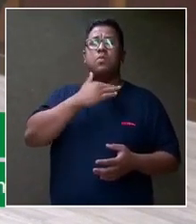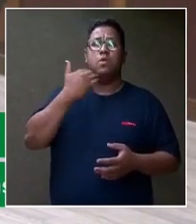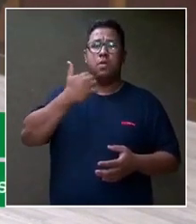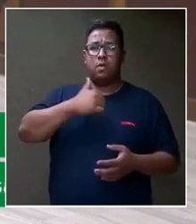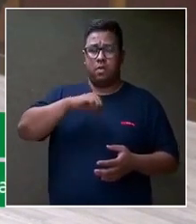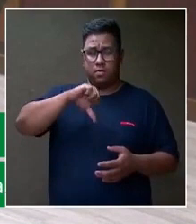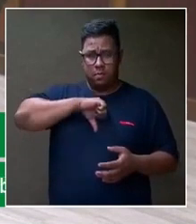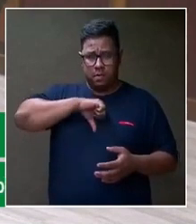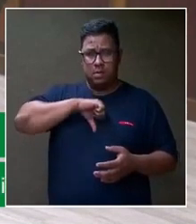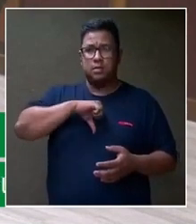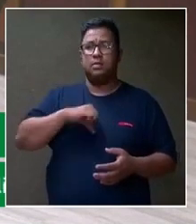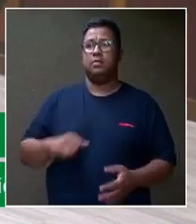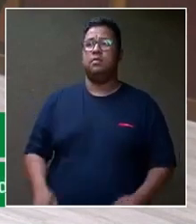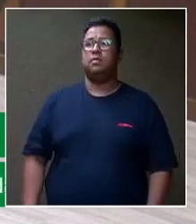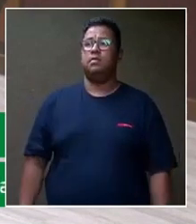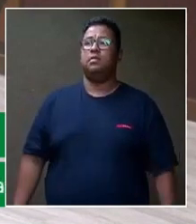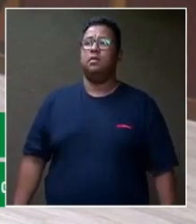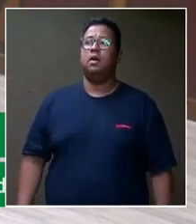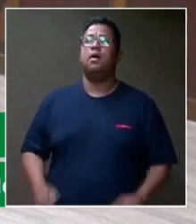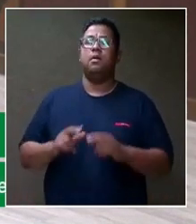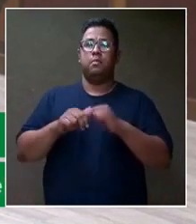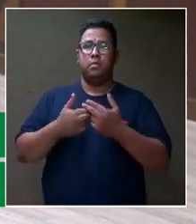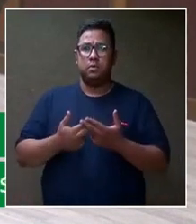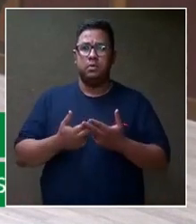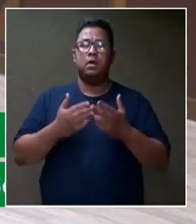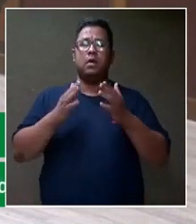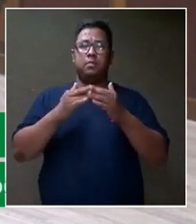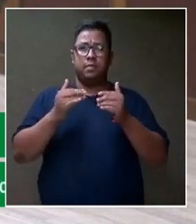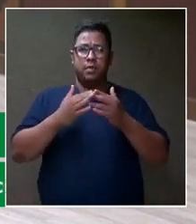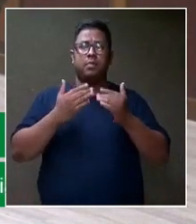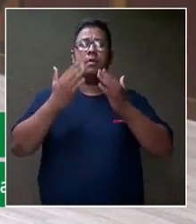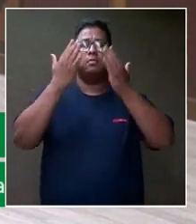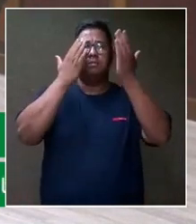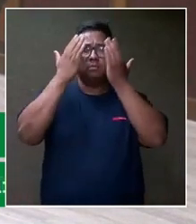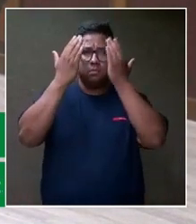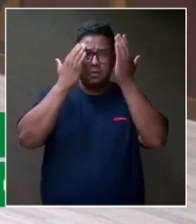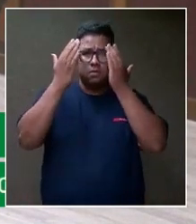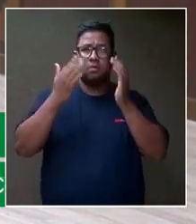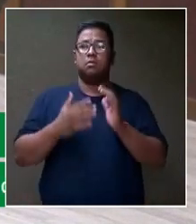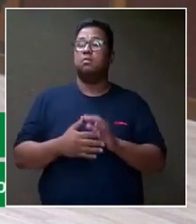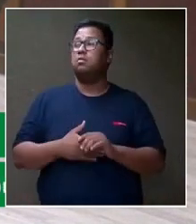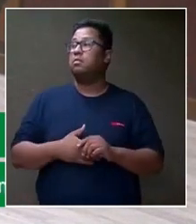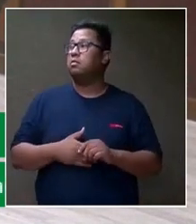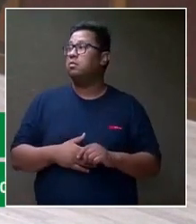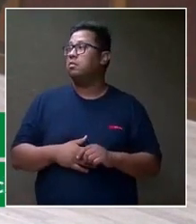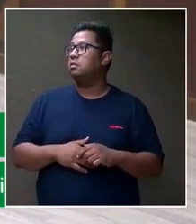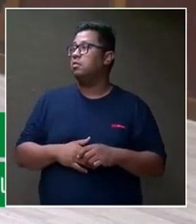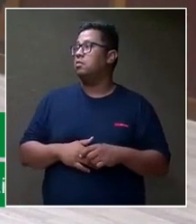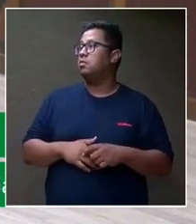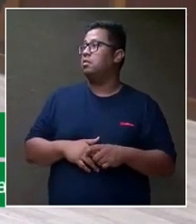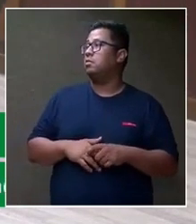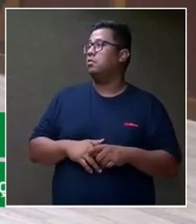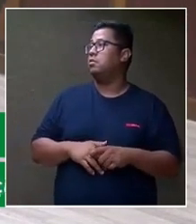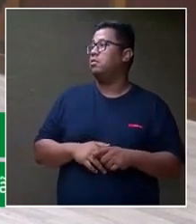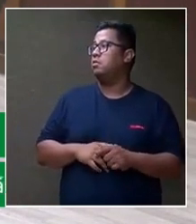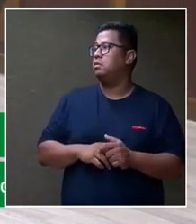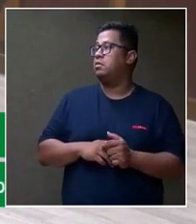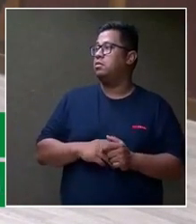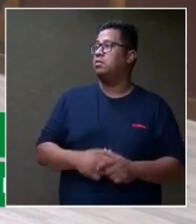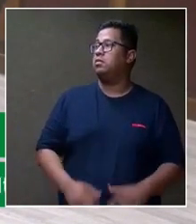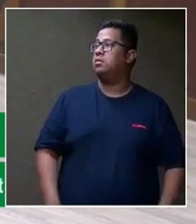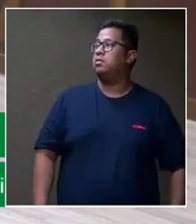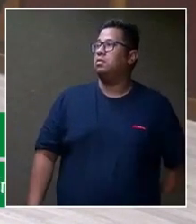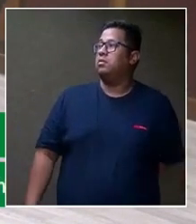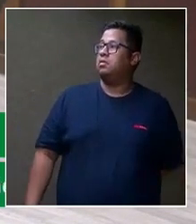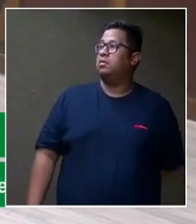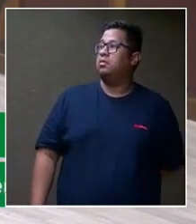por isso que eu falei que foi um dos motivos que ela pediu para fazer terapia. Não, a senhora disse que era outro motivo. Eu estou perguntando não, eu falei se que é em razão